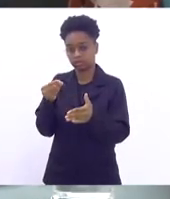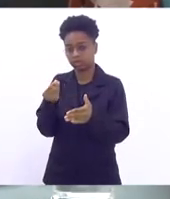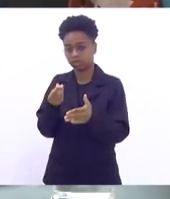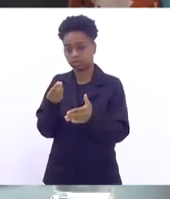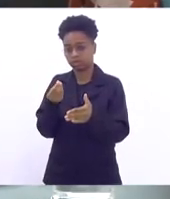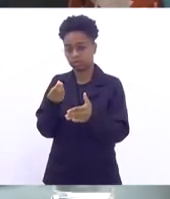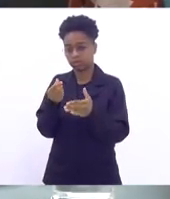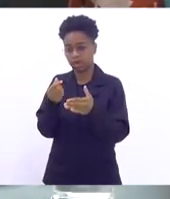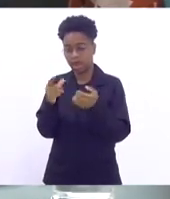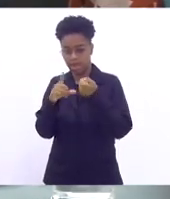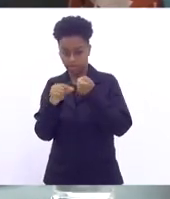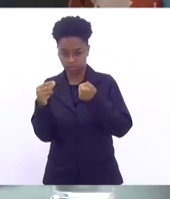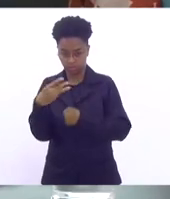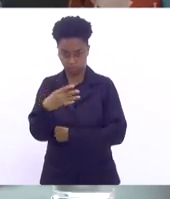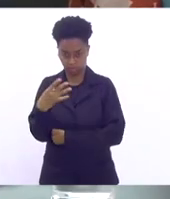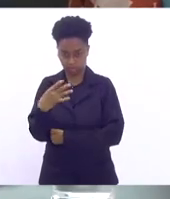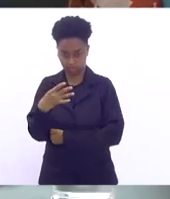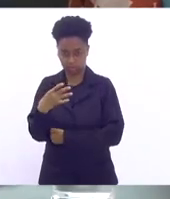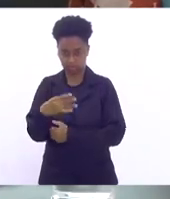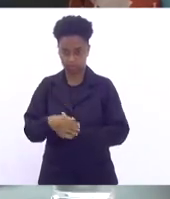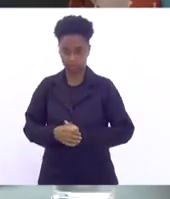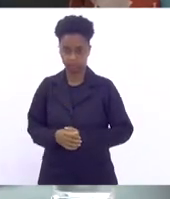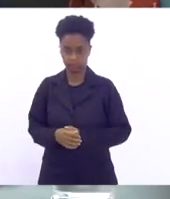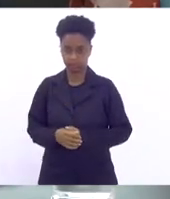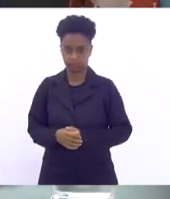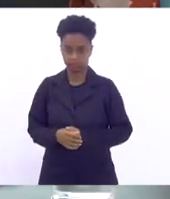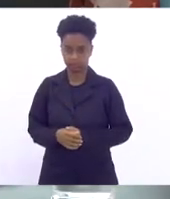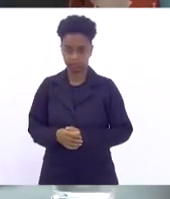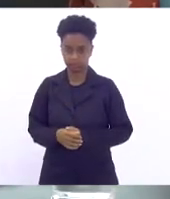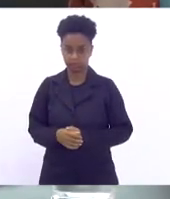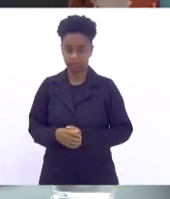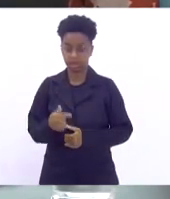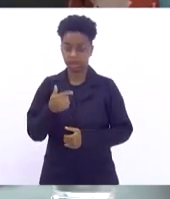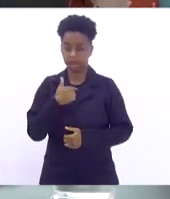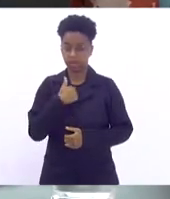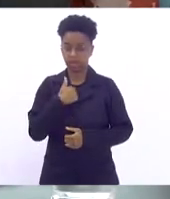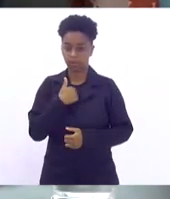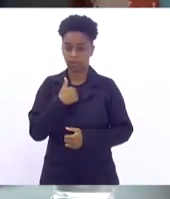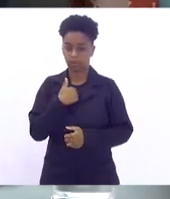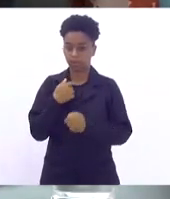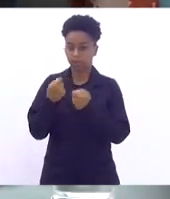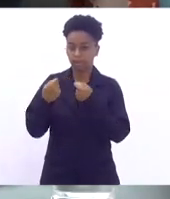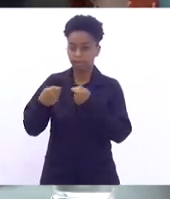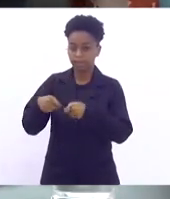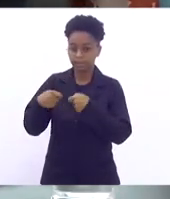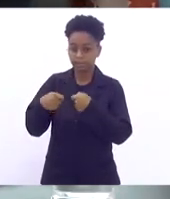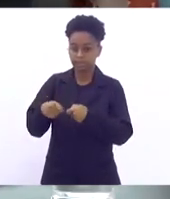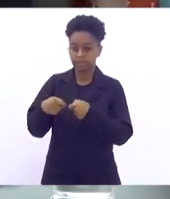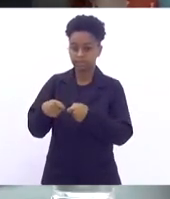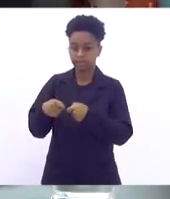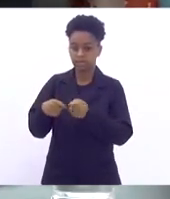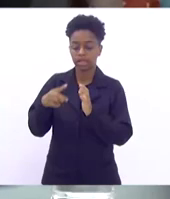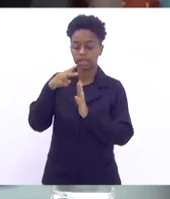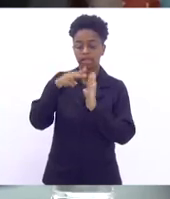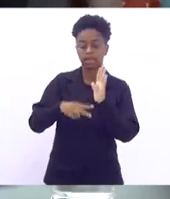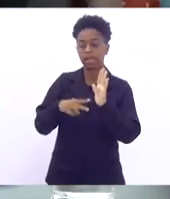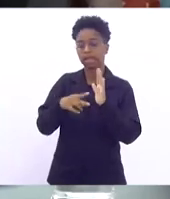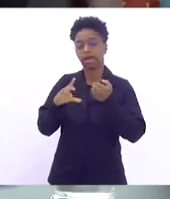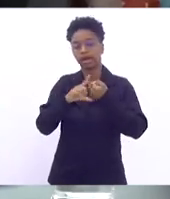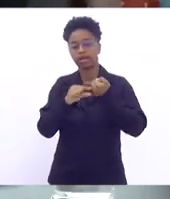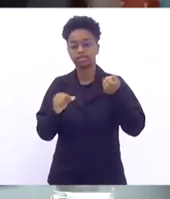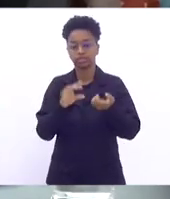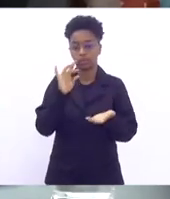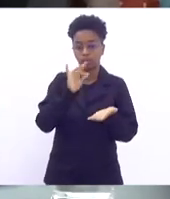artigo 4º eu vou eu vou eu vou precisar ir ao artigo do original porque